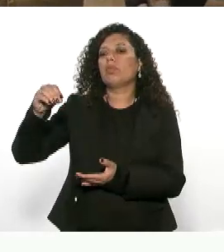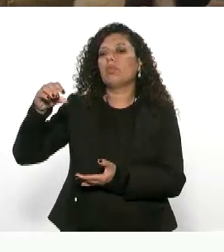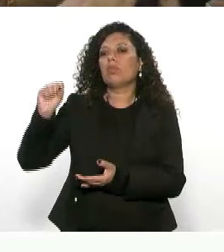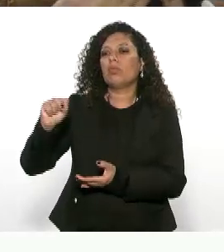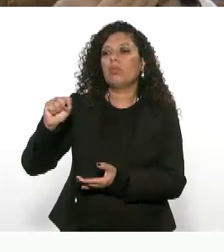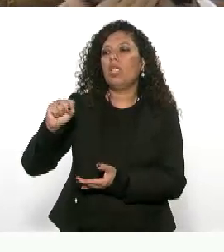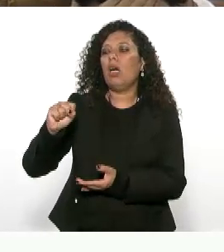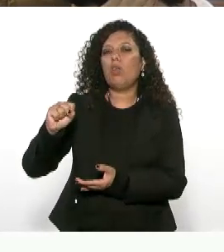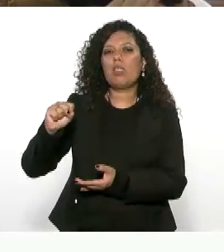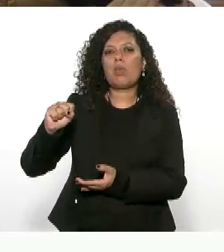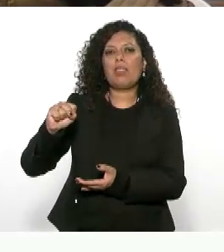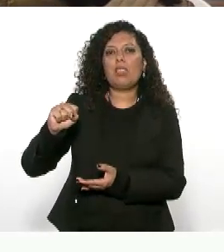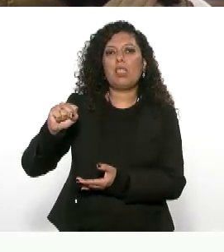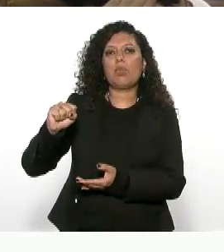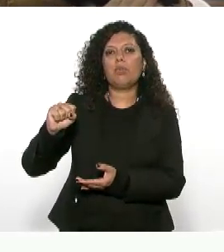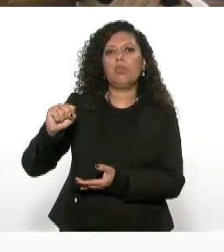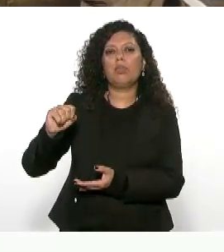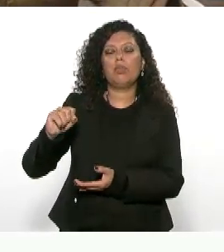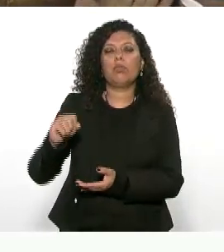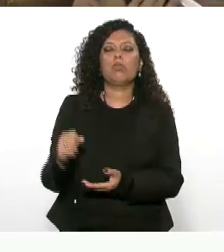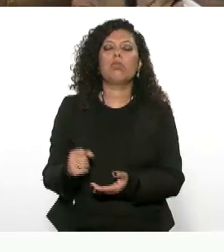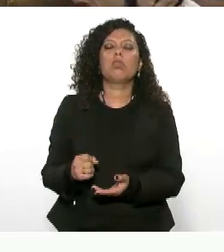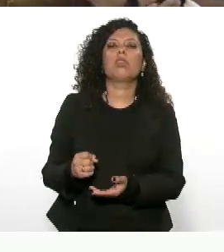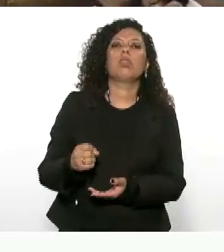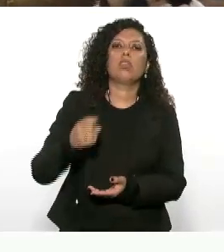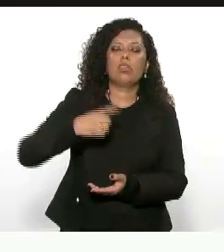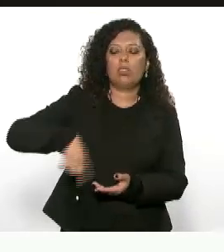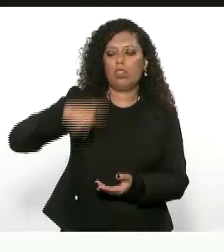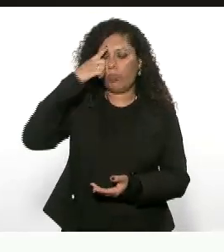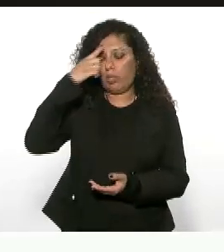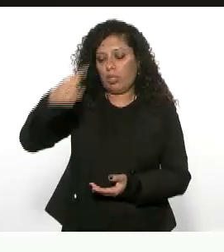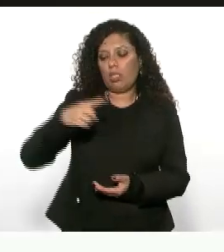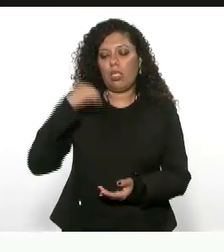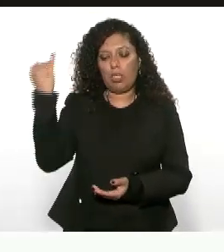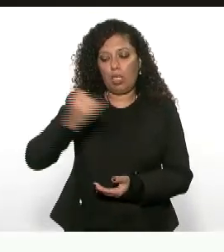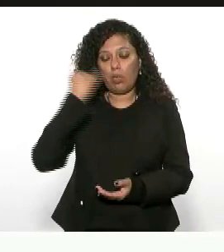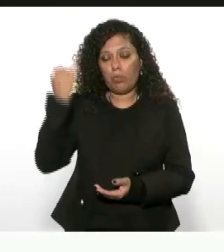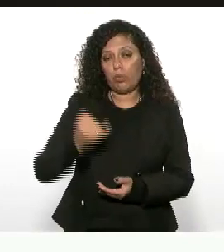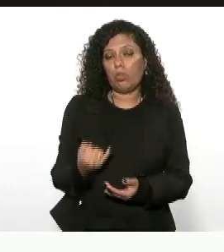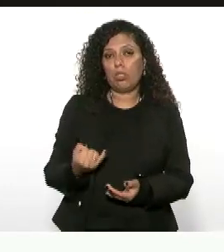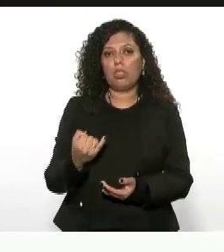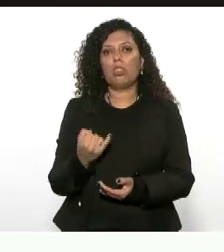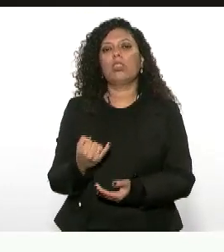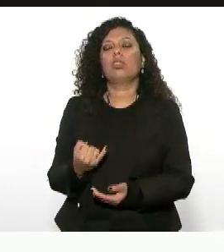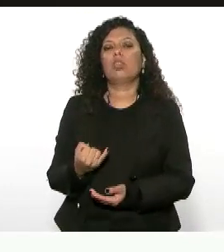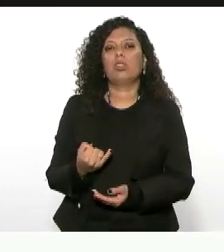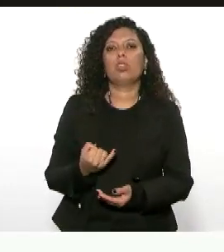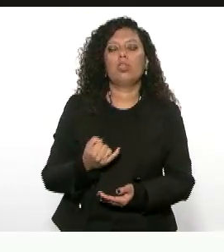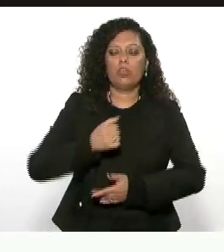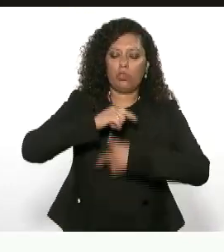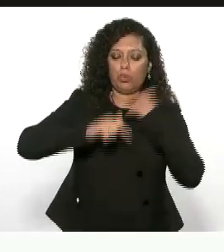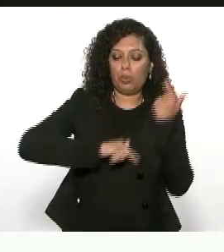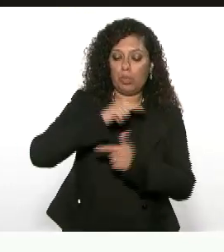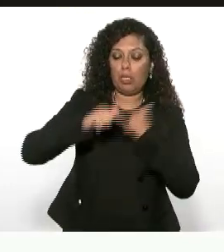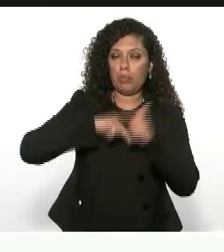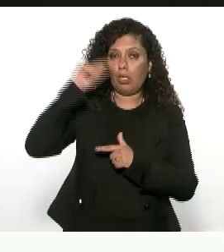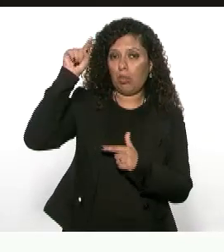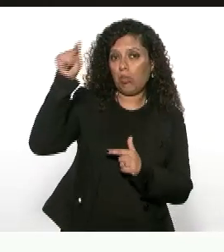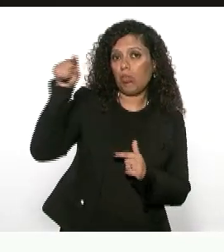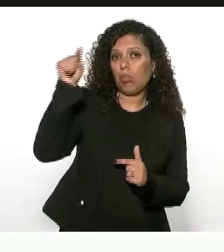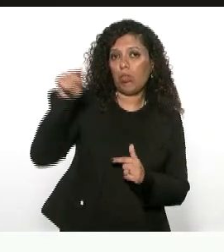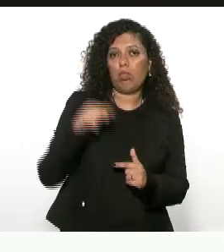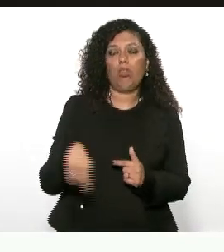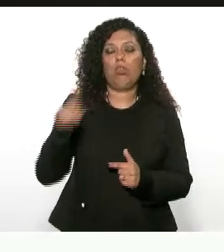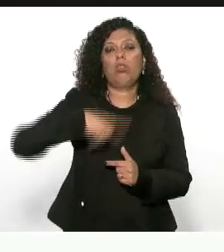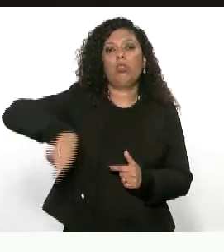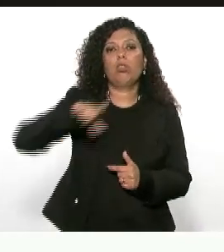nós não pensamos em contratação, porque é uma coisa muito específica o trabalho lá. E como